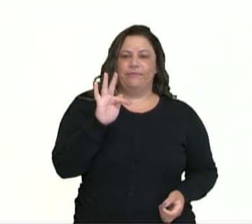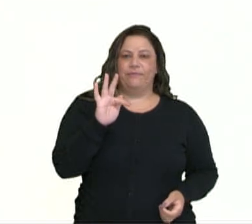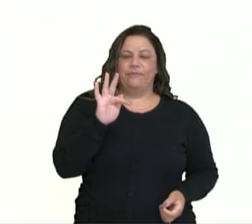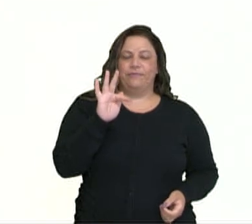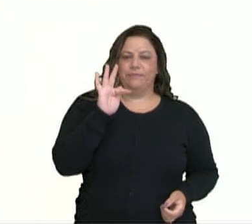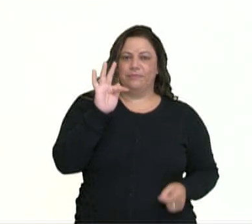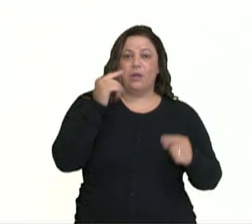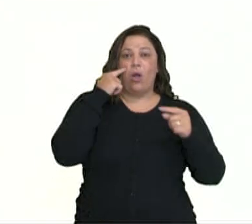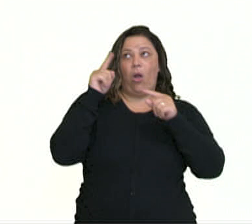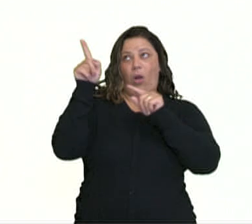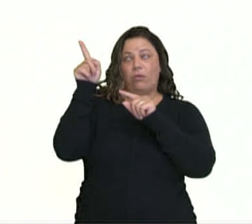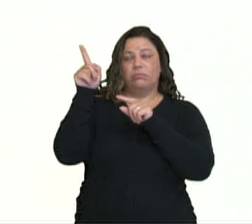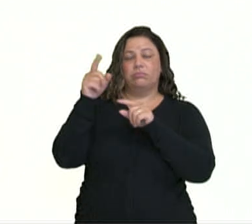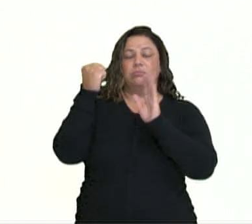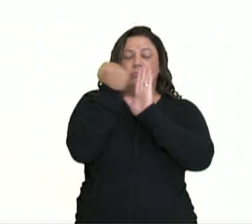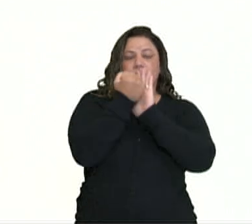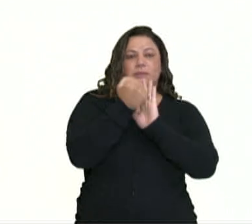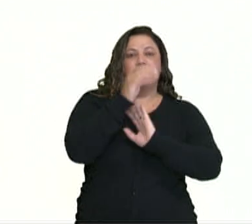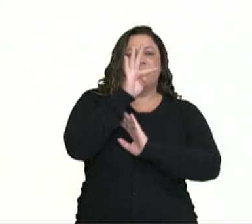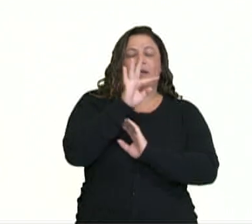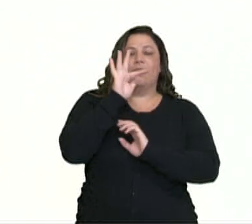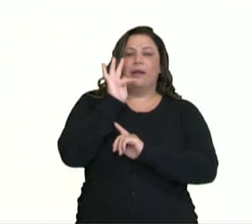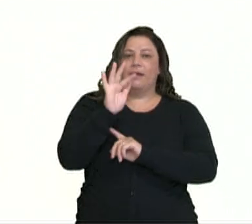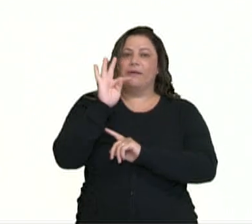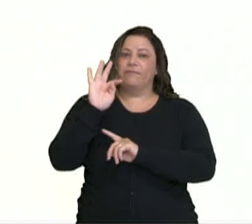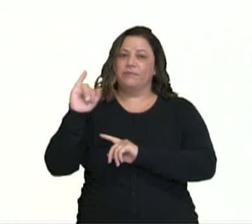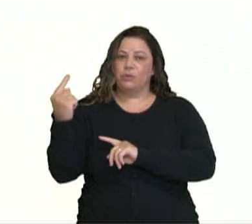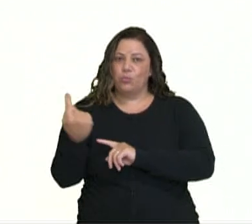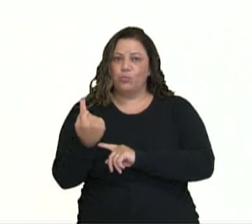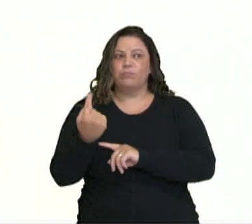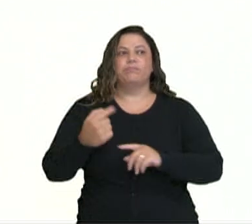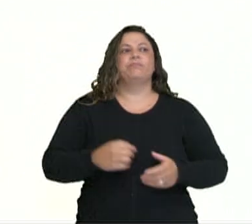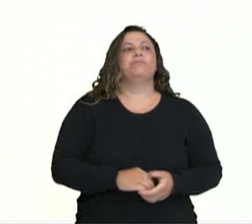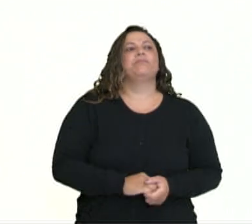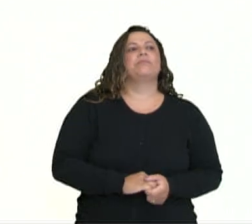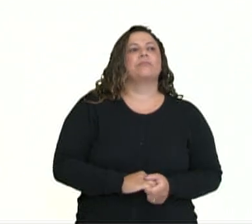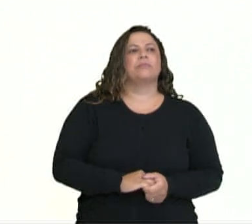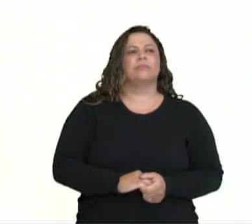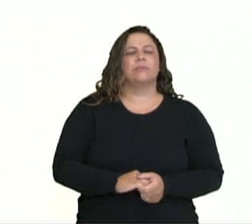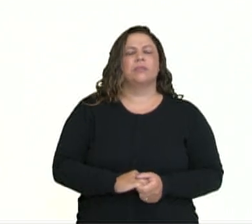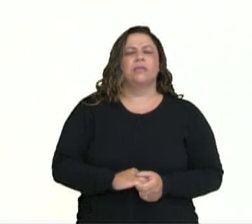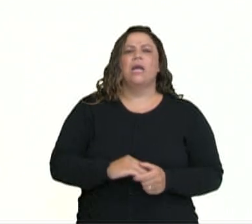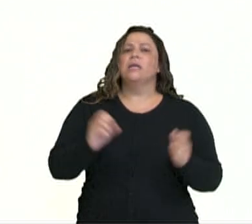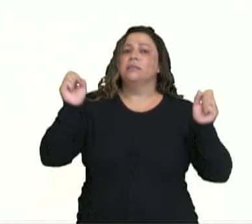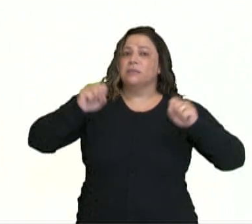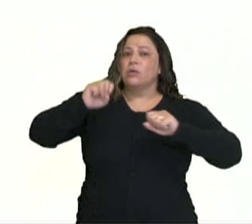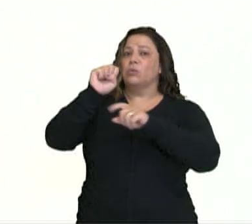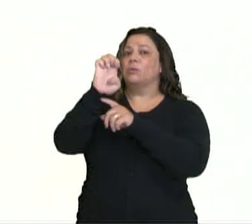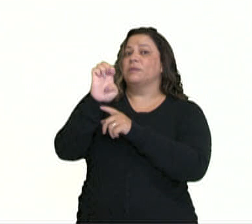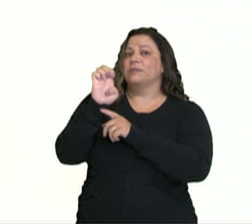uma sigla para cada um desses atletas. Eles são comprometidos severos.